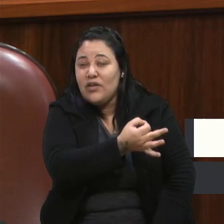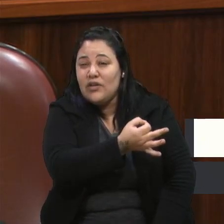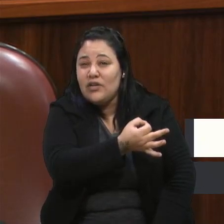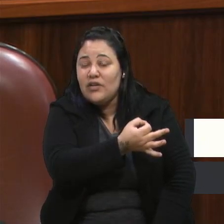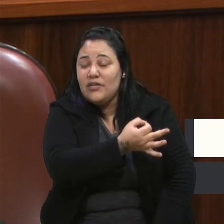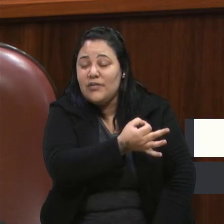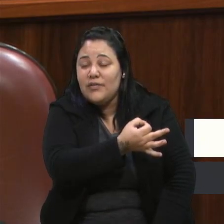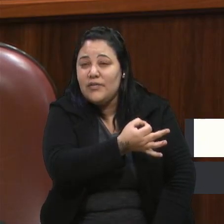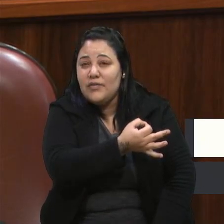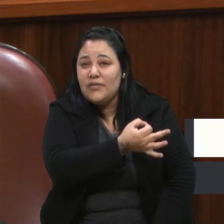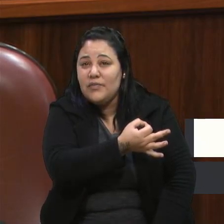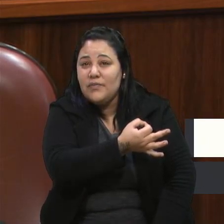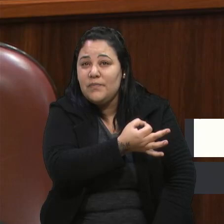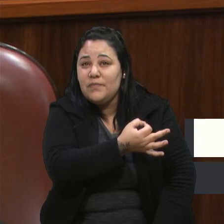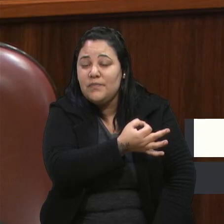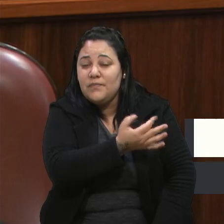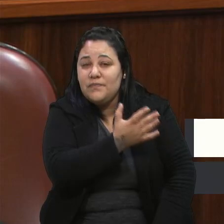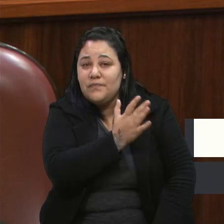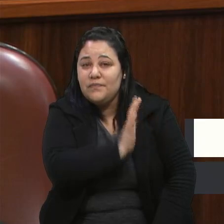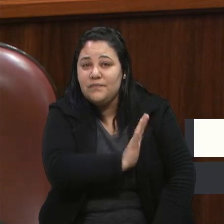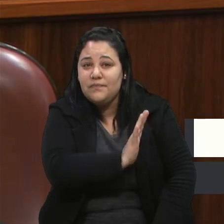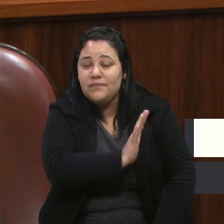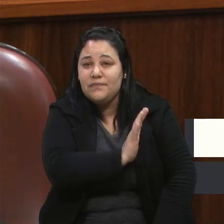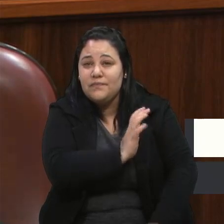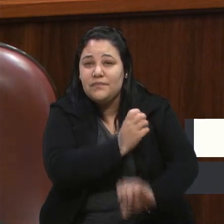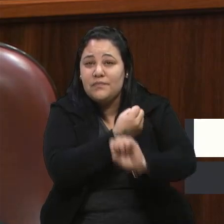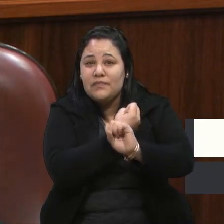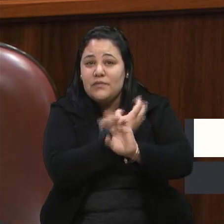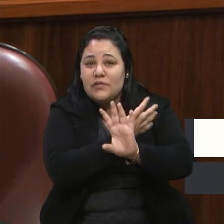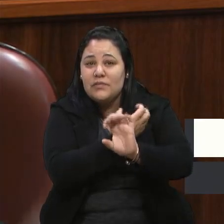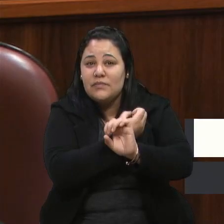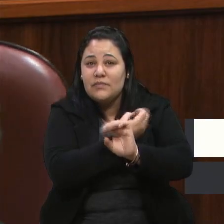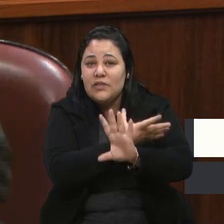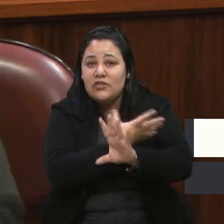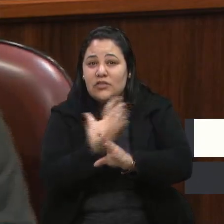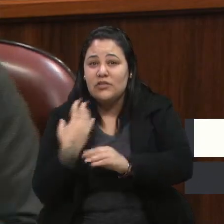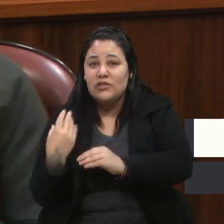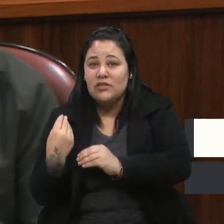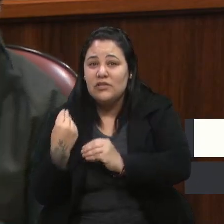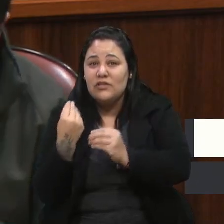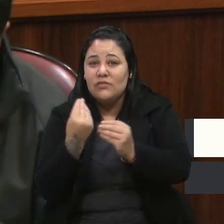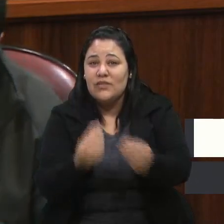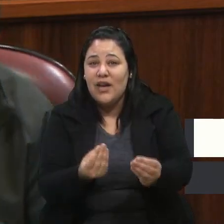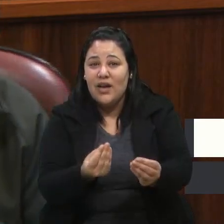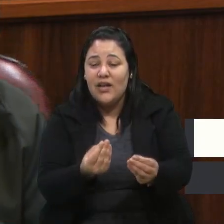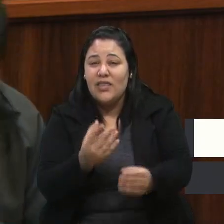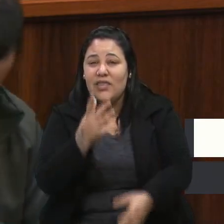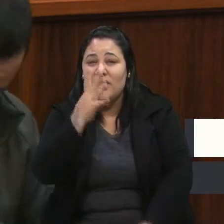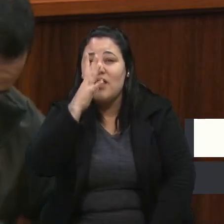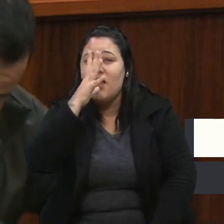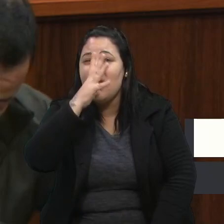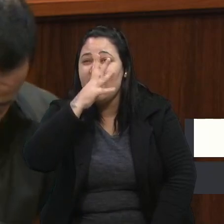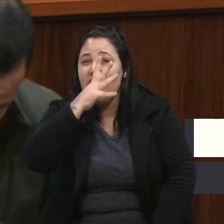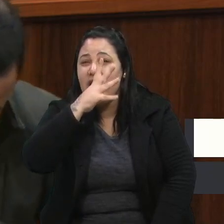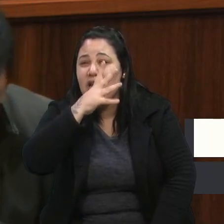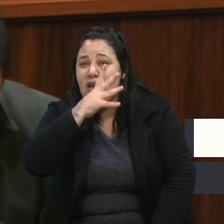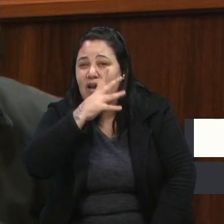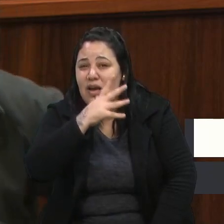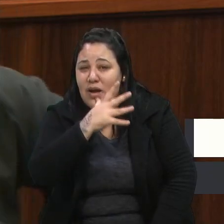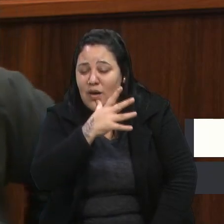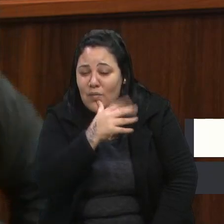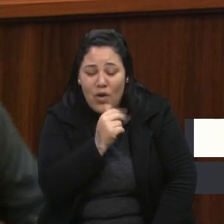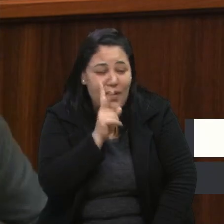surreal. A SMED não dá, demora um tempo para ver se aquele aluno é caso de